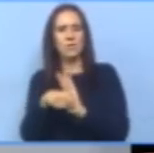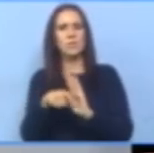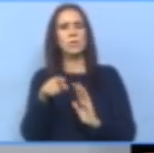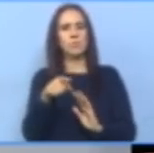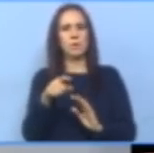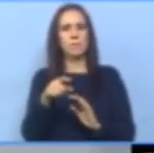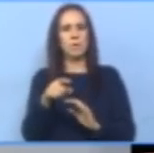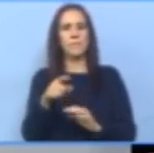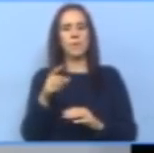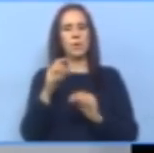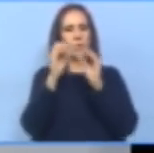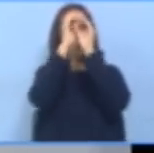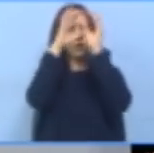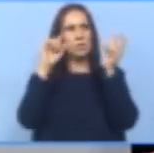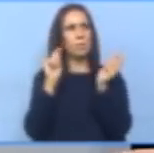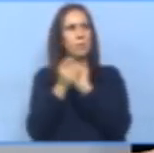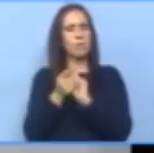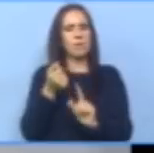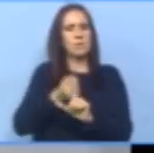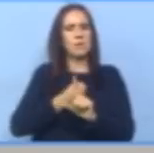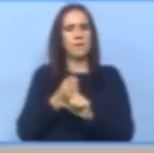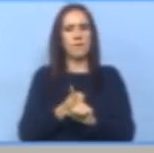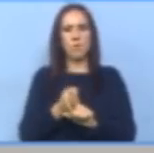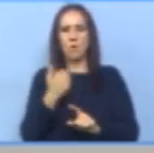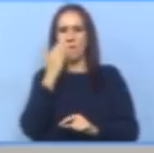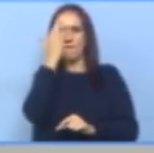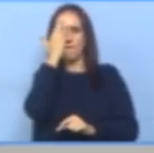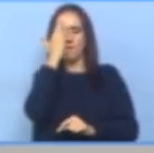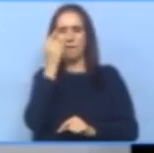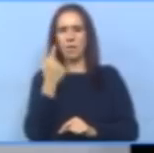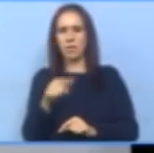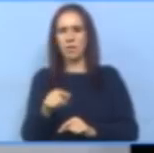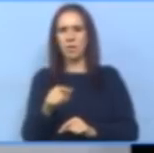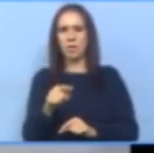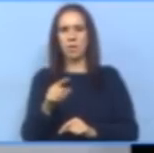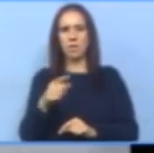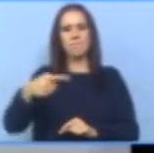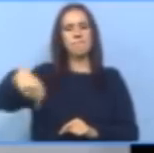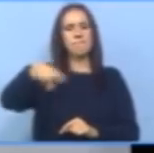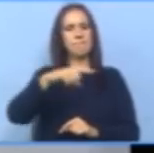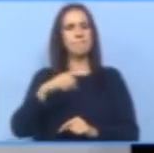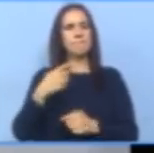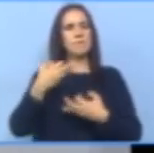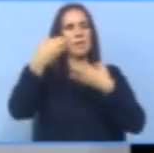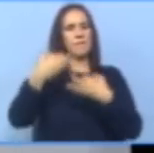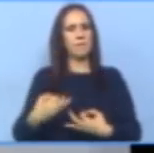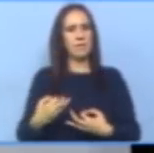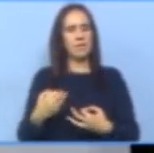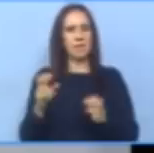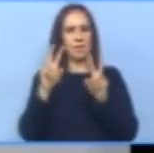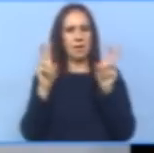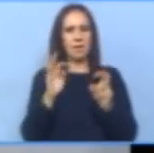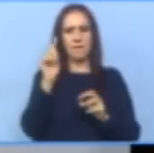a mudar os conceitos, a alterar os pressupostos em que construíam a sua fidelidade, a sua fé,